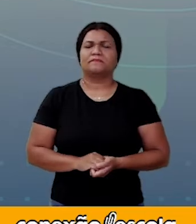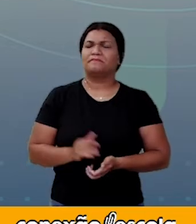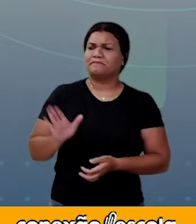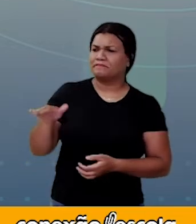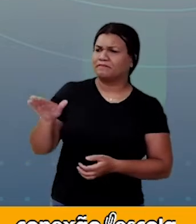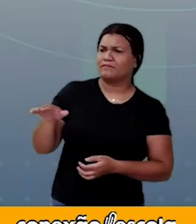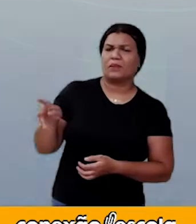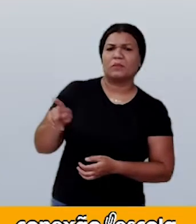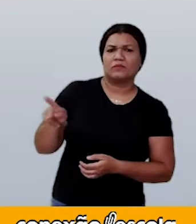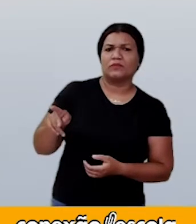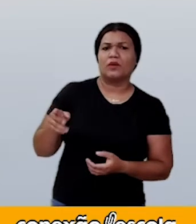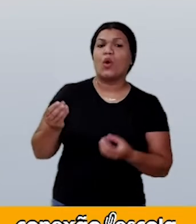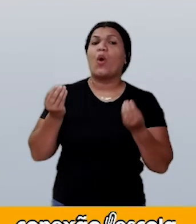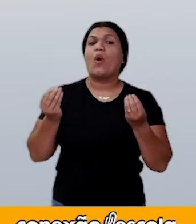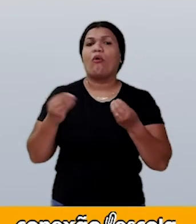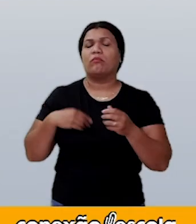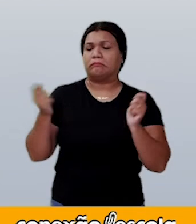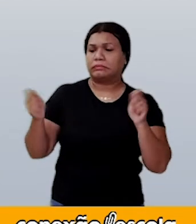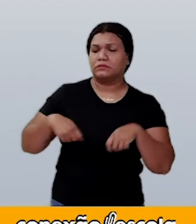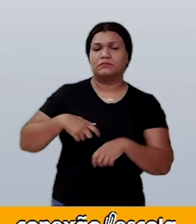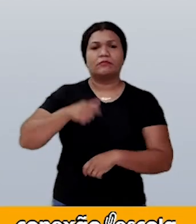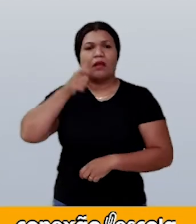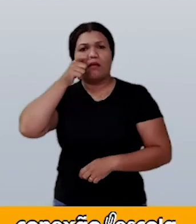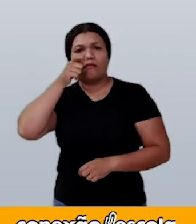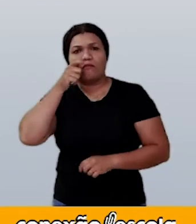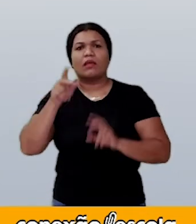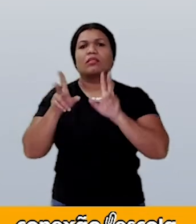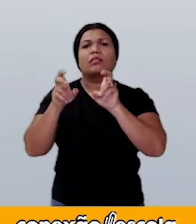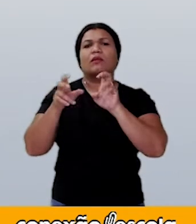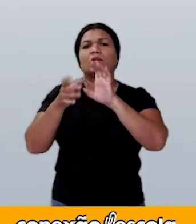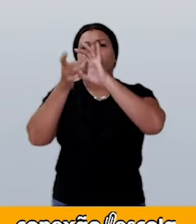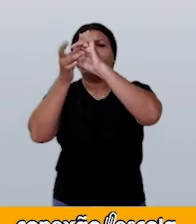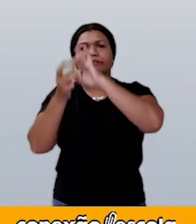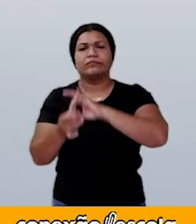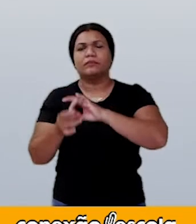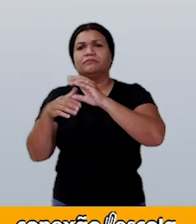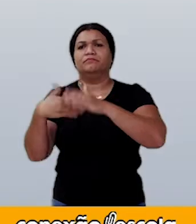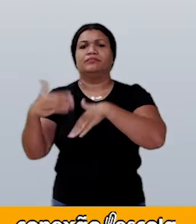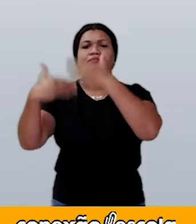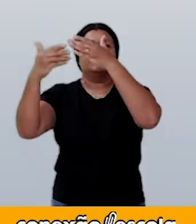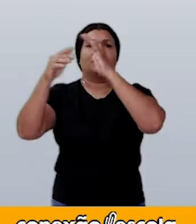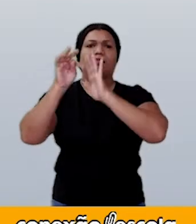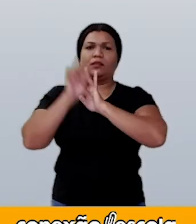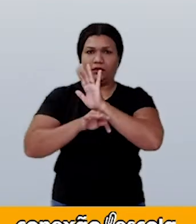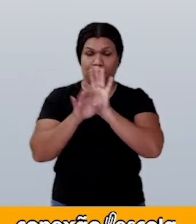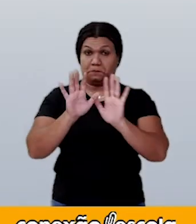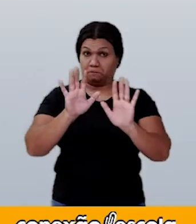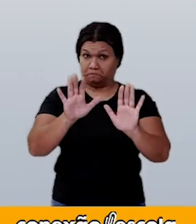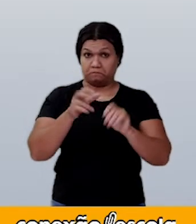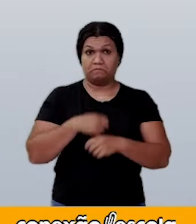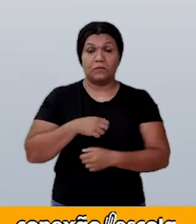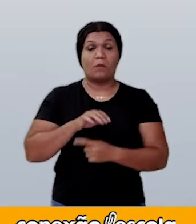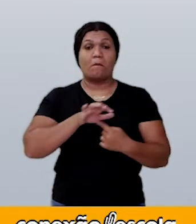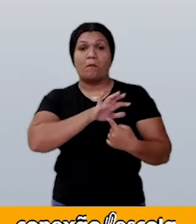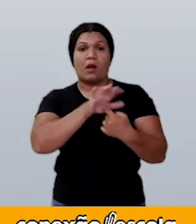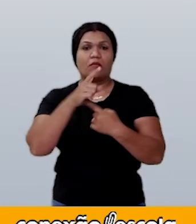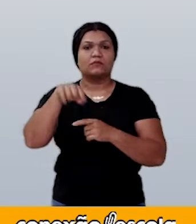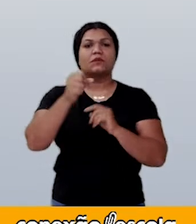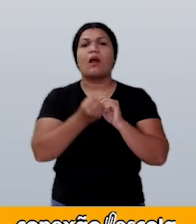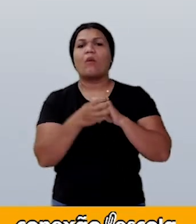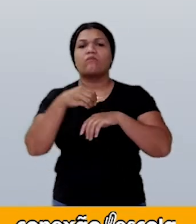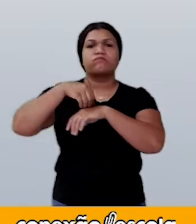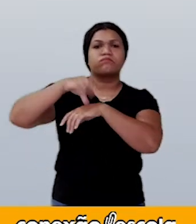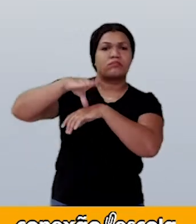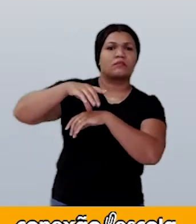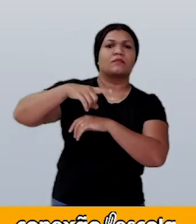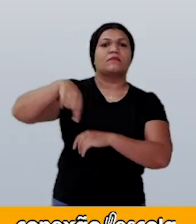Professor, como então observar a progressão temática no texto? Veja só algumas dicas